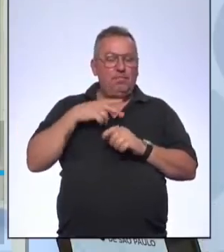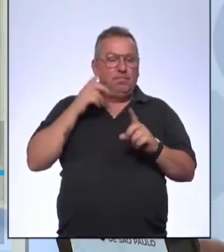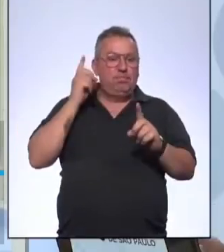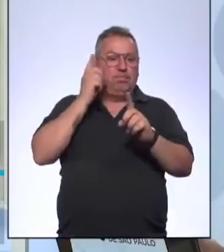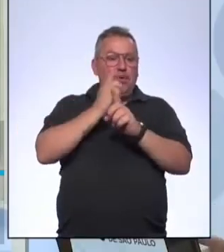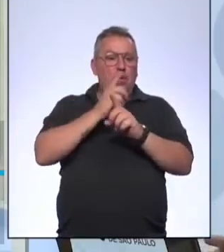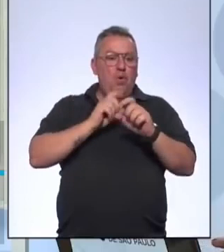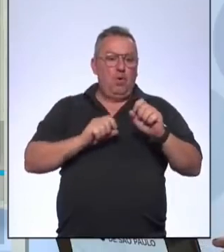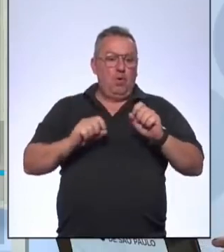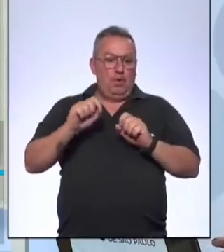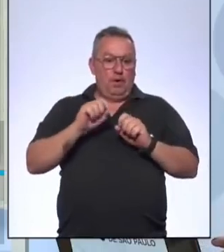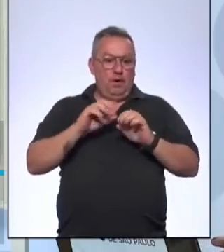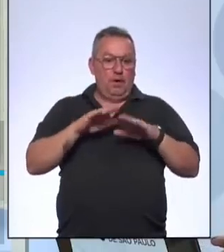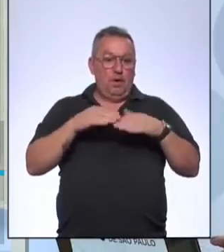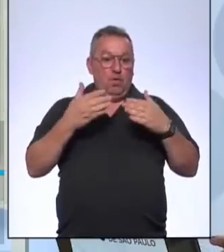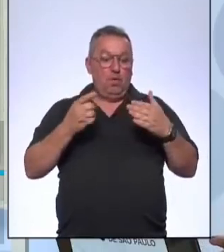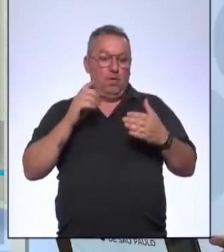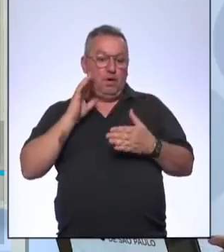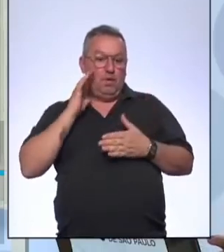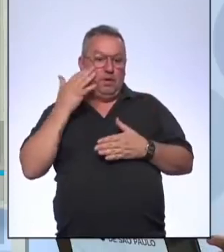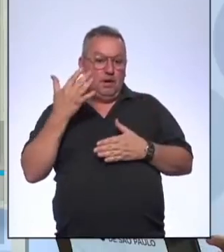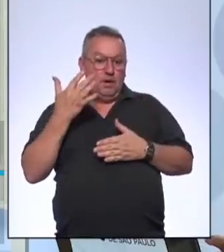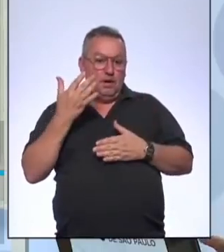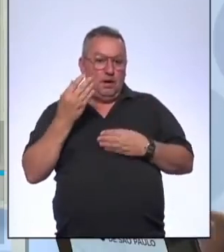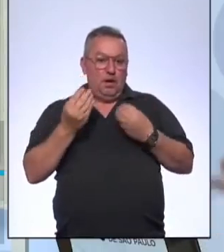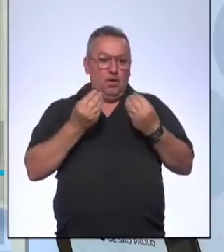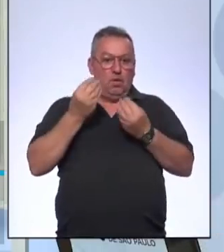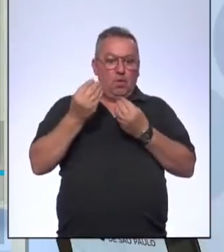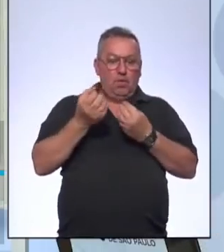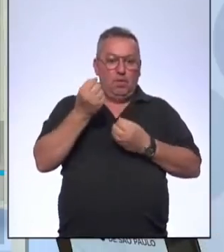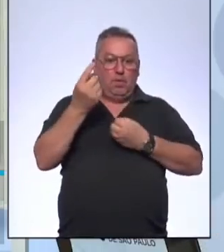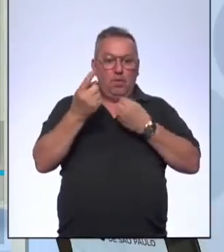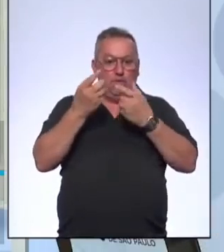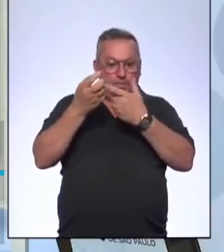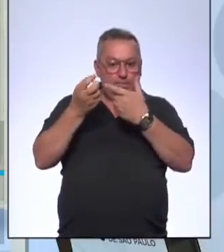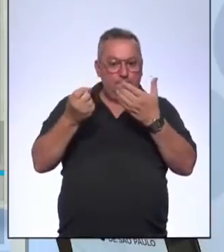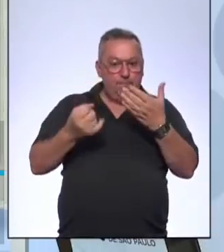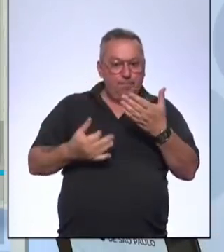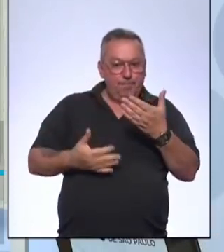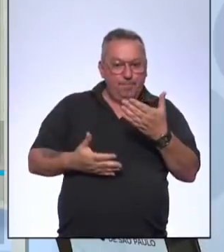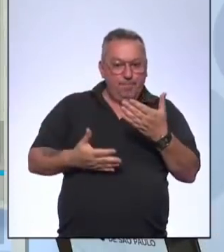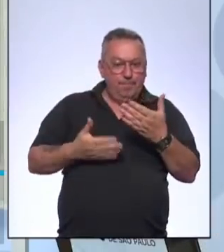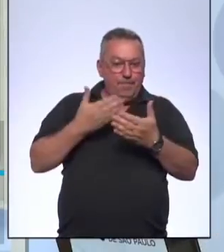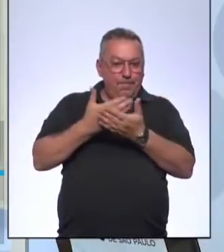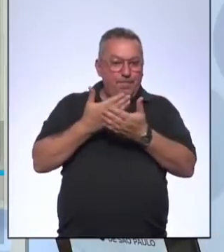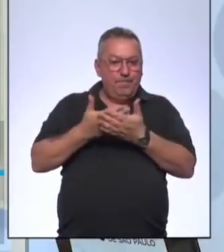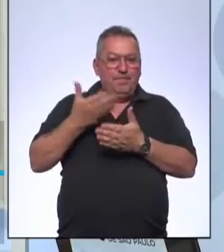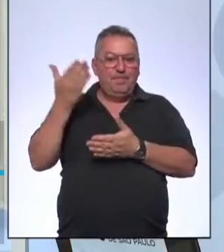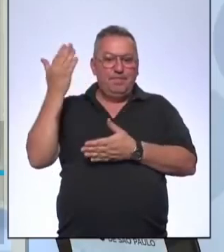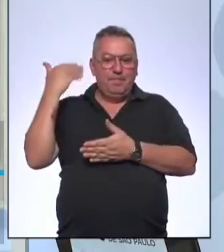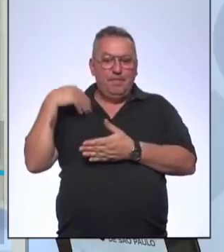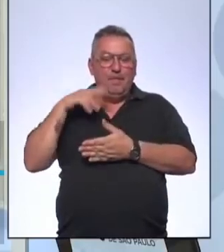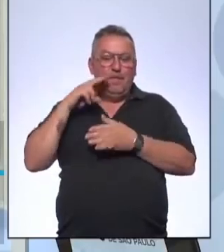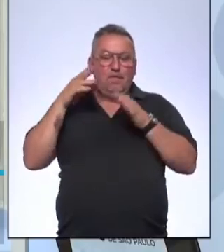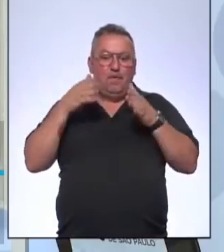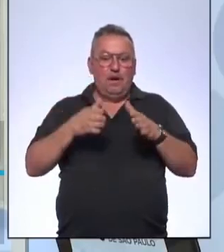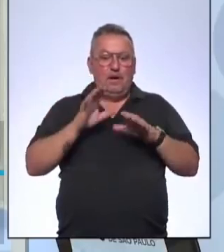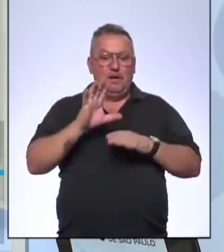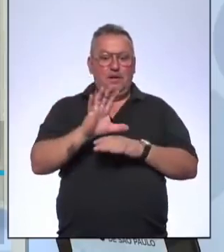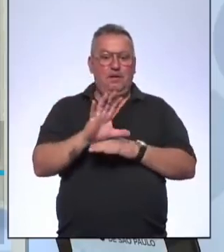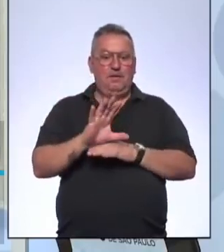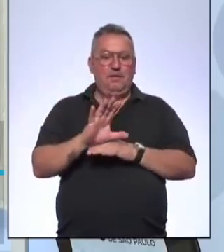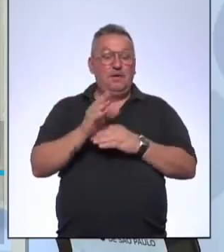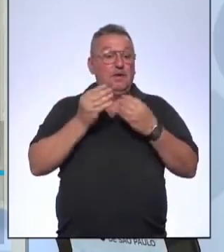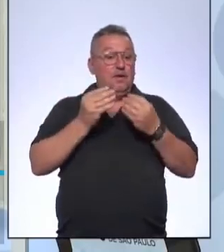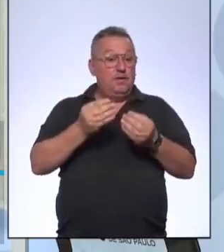identificar que como ele acontece e como algumas definições. A aula de ontem foi muito para essa construção. Te